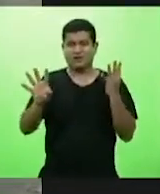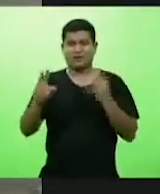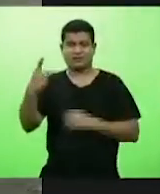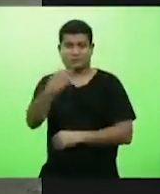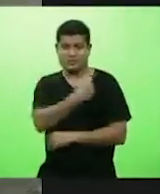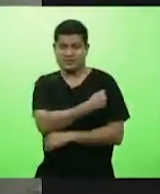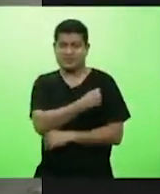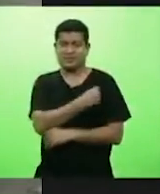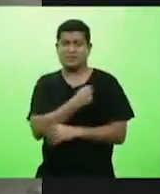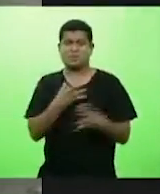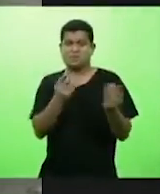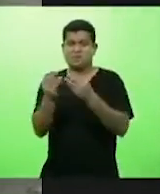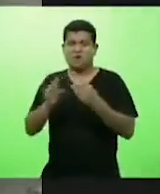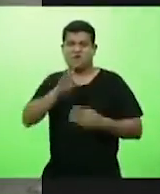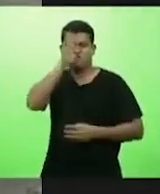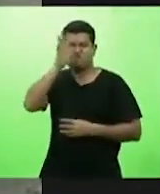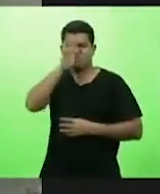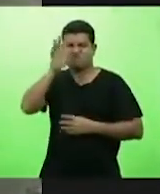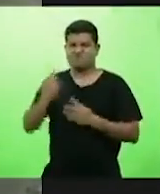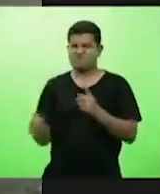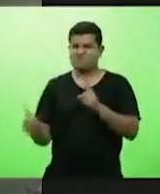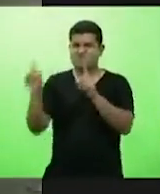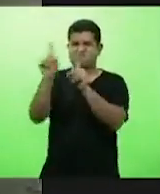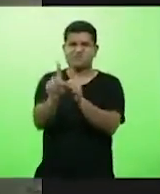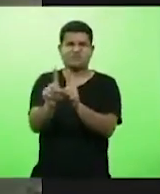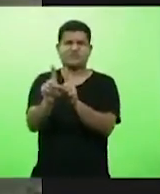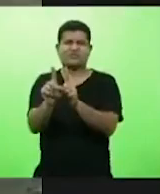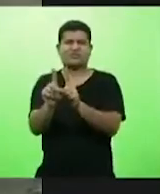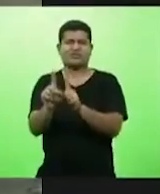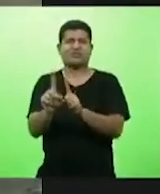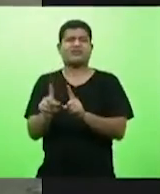denúncias graves do tal fura-fila, né,